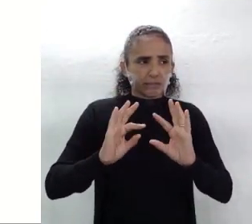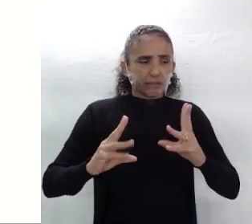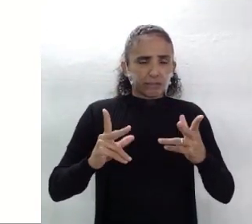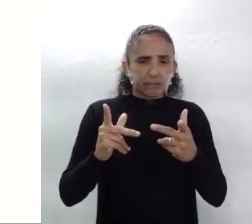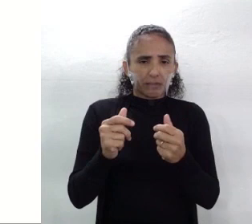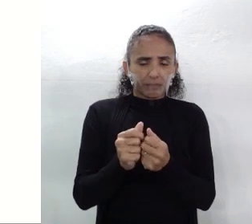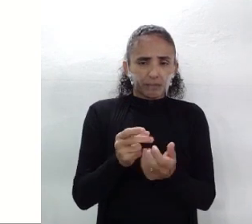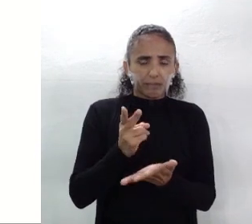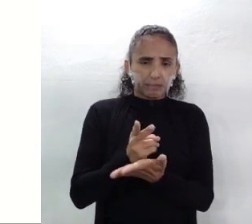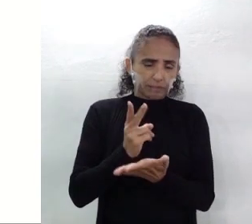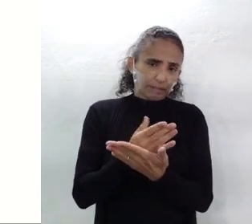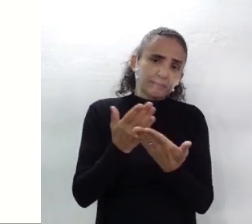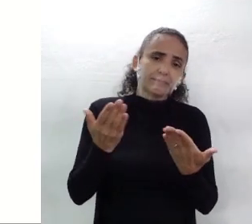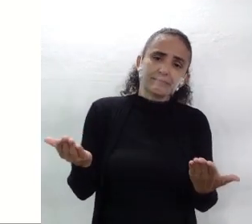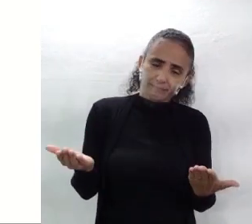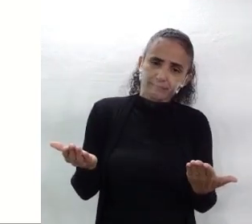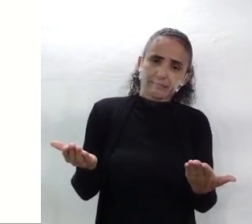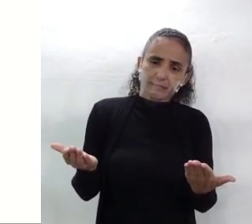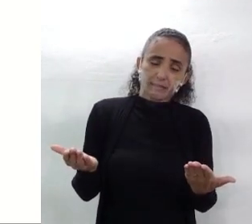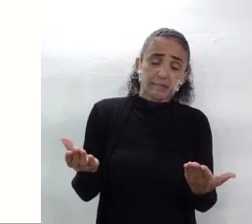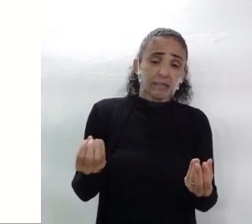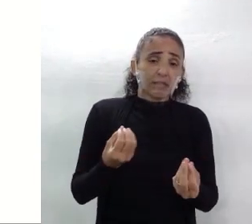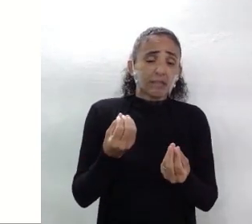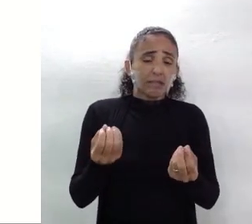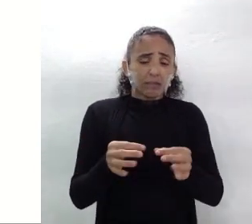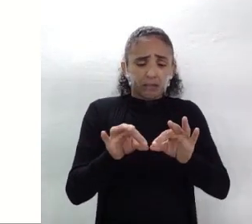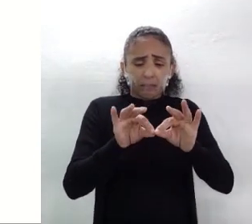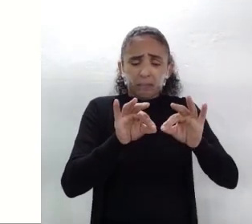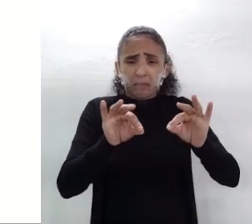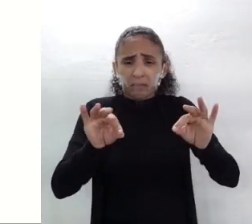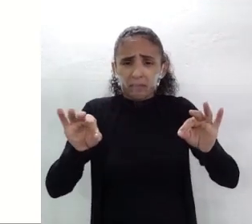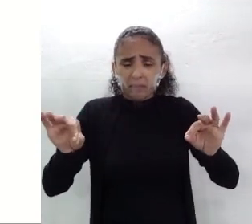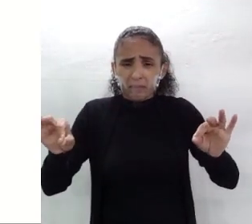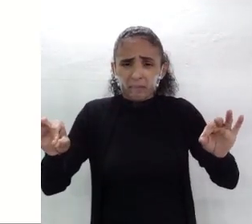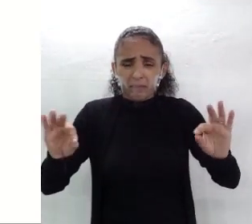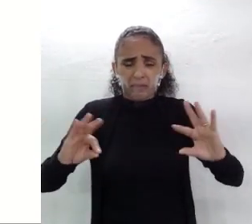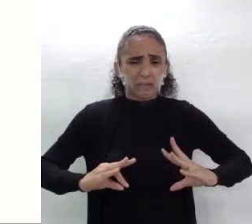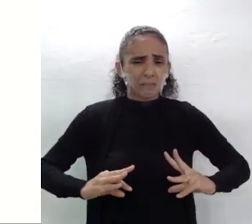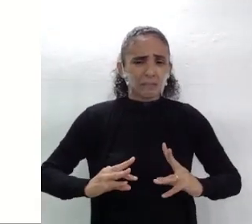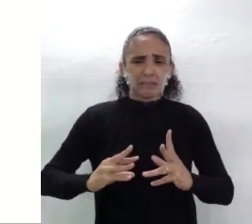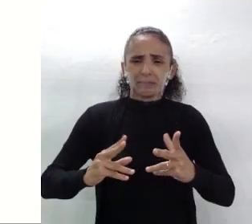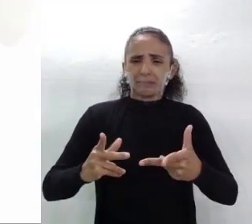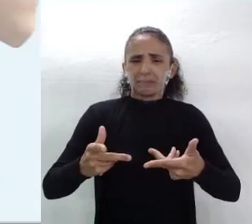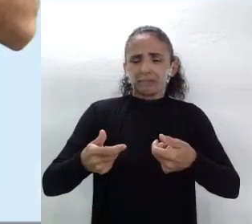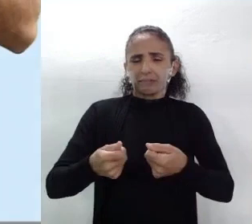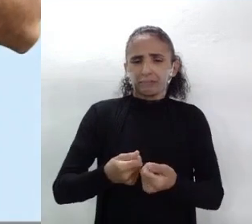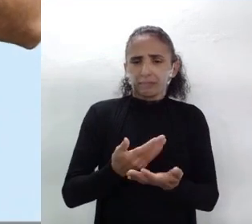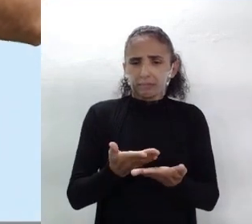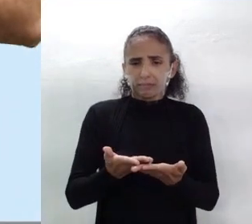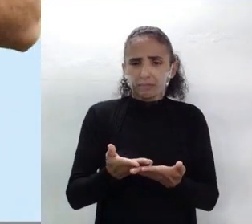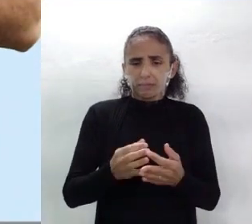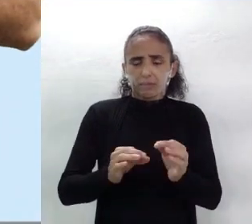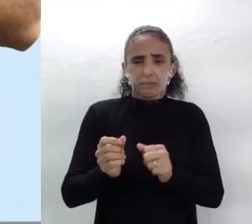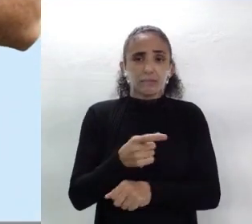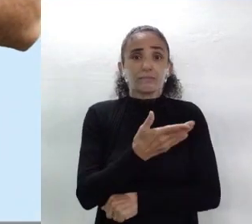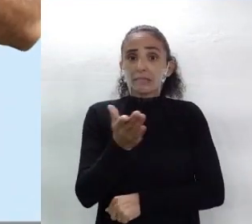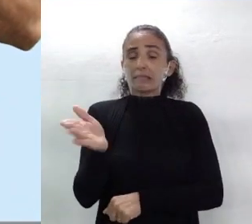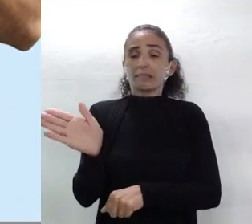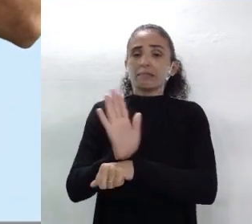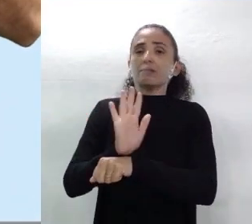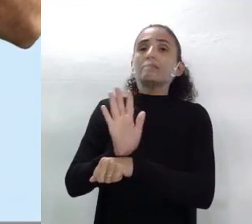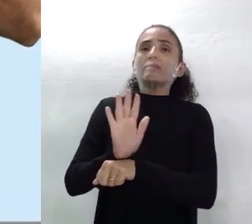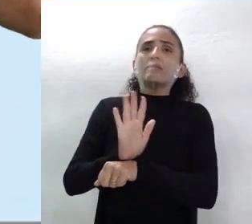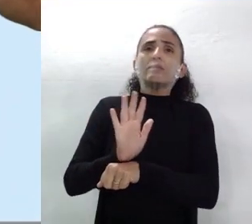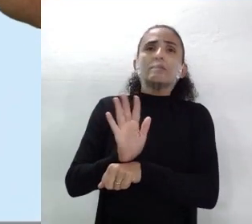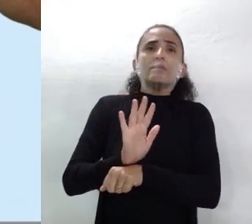a largura. Agora a questão fala de perímetro, beleza? Então veja o seguinte, quando a gente assiste um filme e diz o